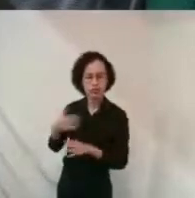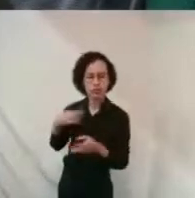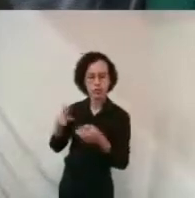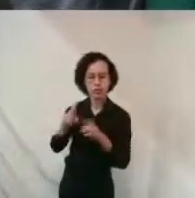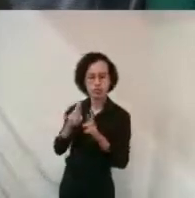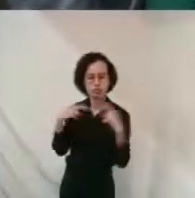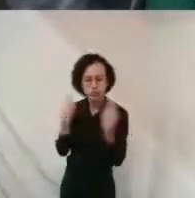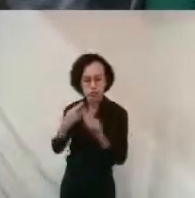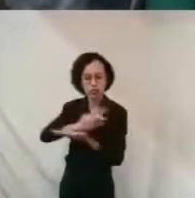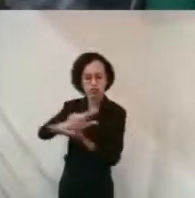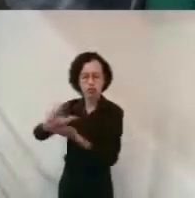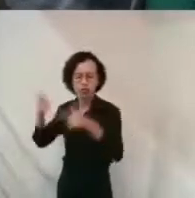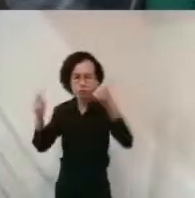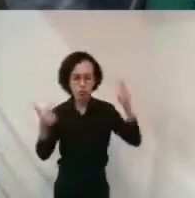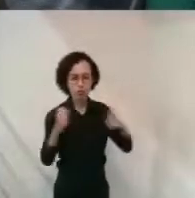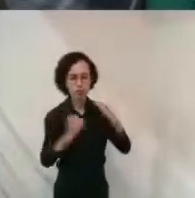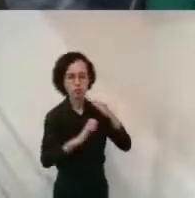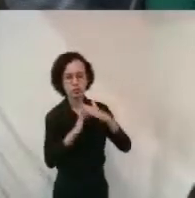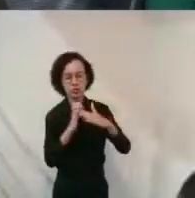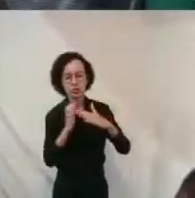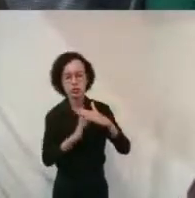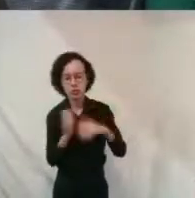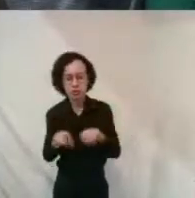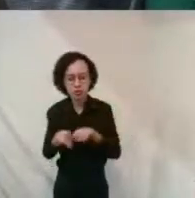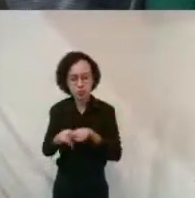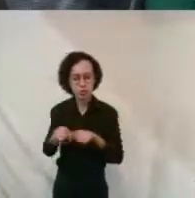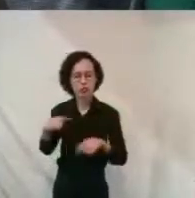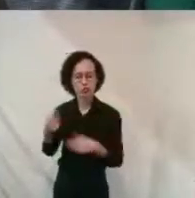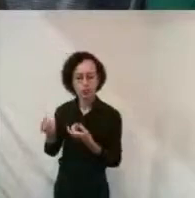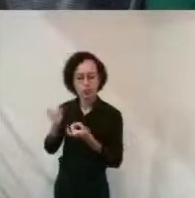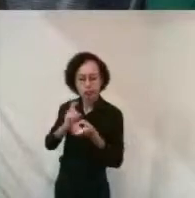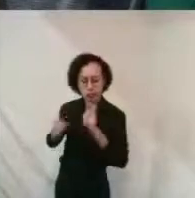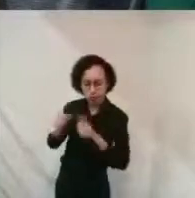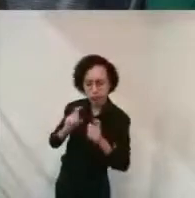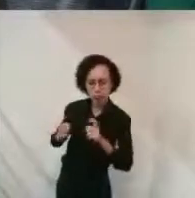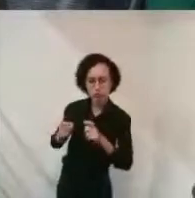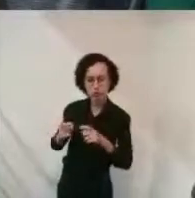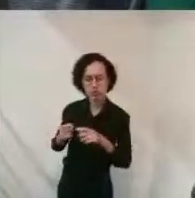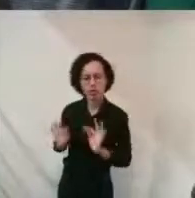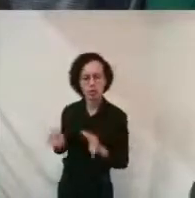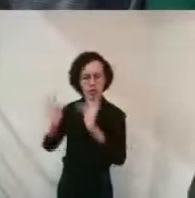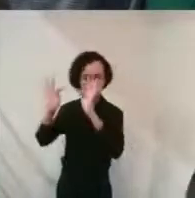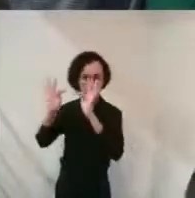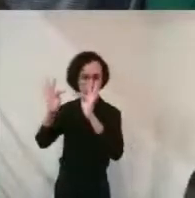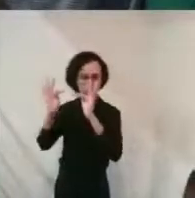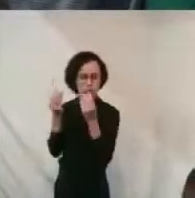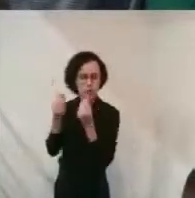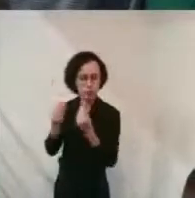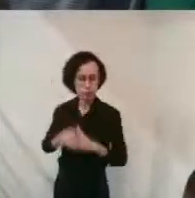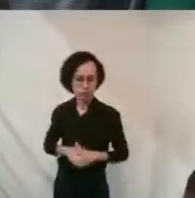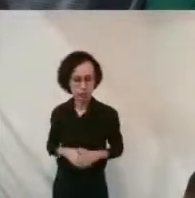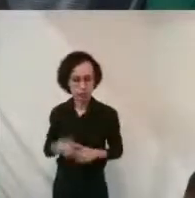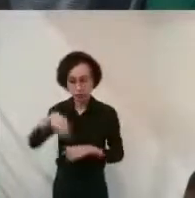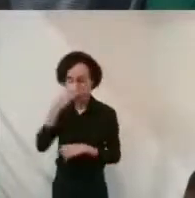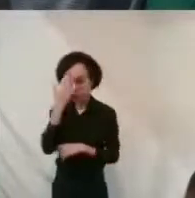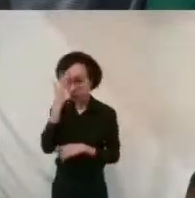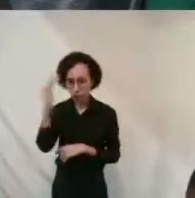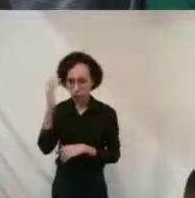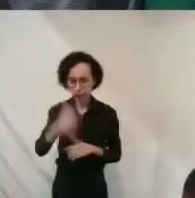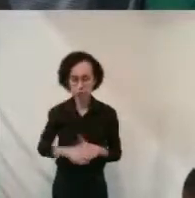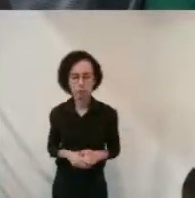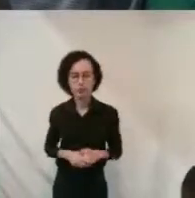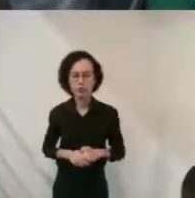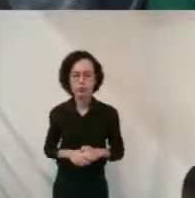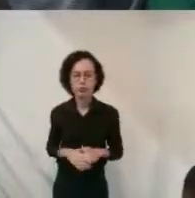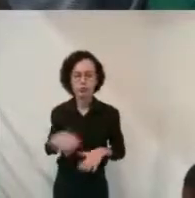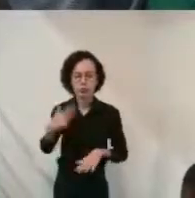empresas mostrando a importância. Eu já tive reuniões discutindo tecnologias, vocês nem imaginam as tecnologias. Eu digo,